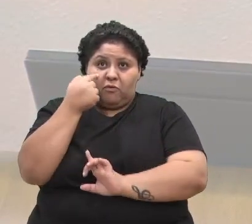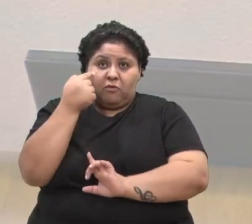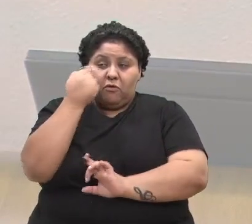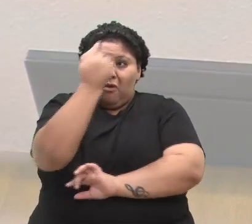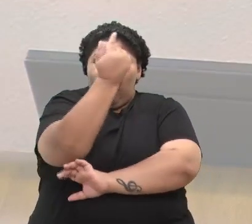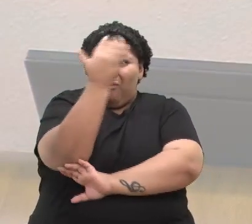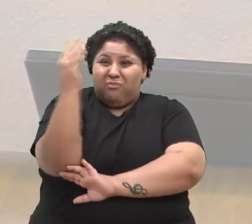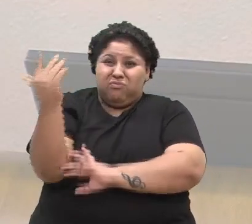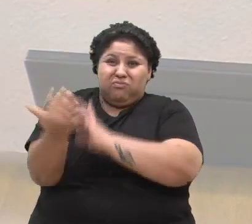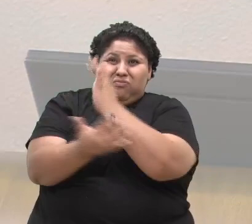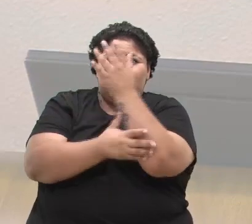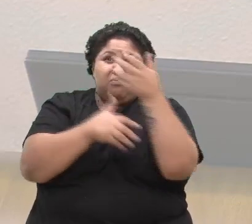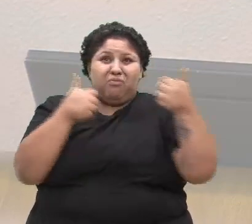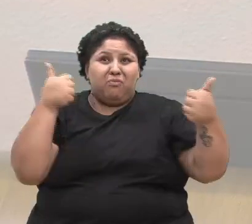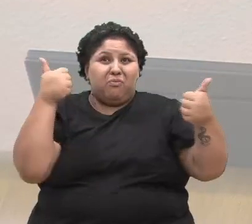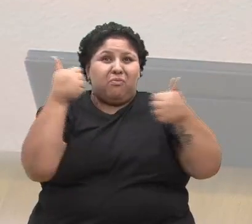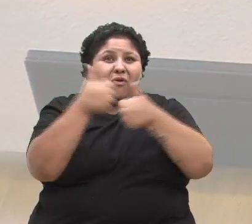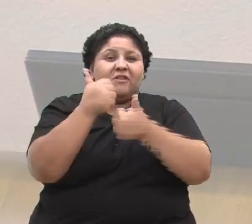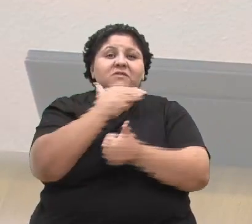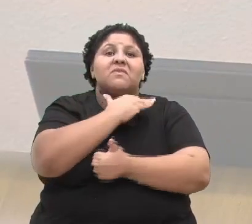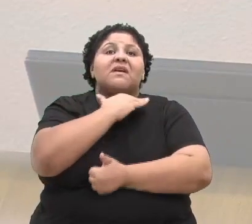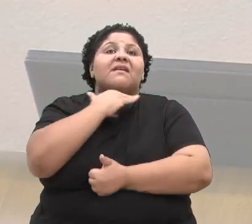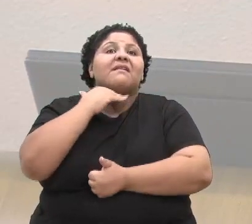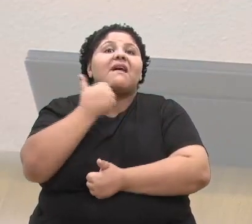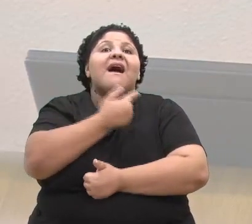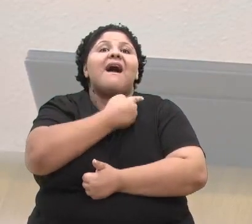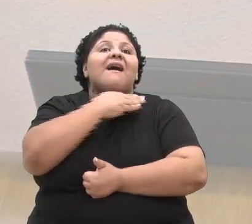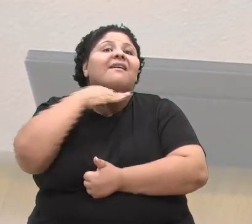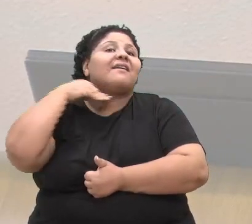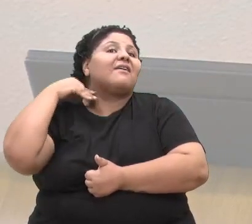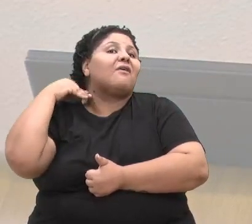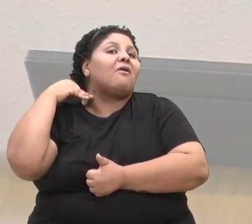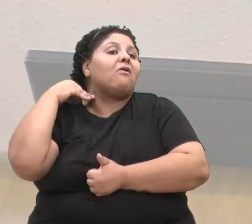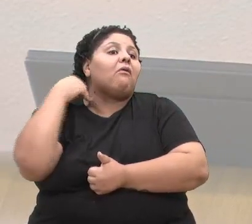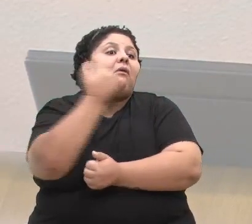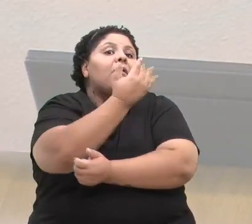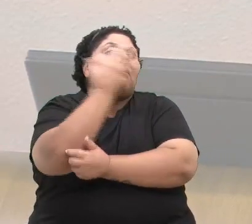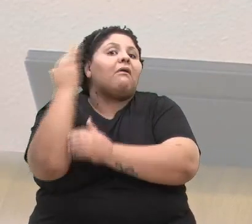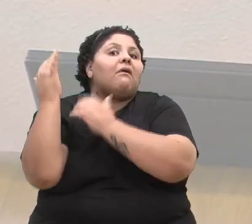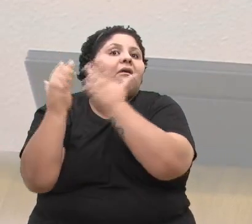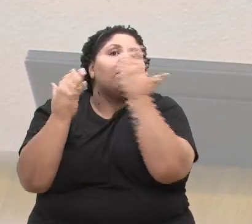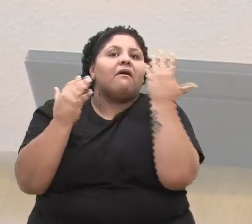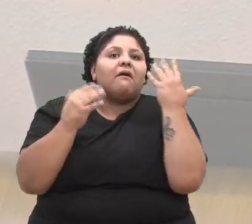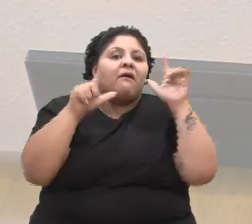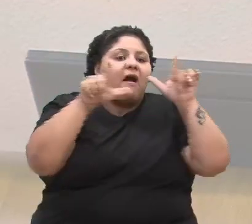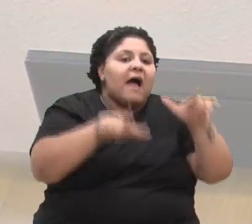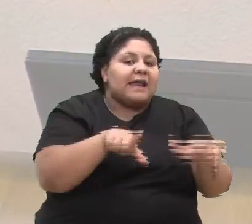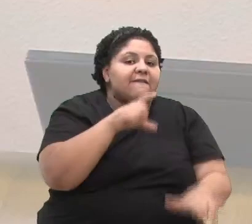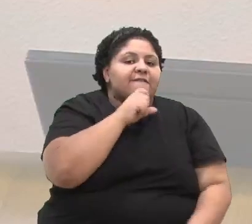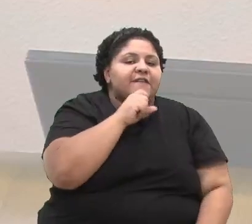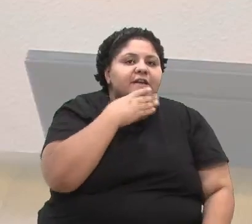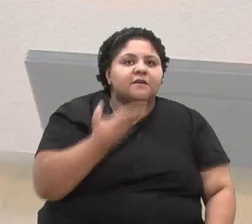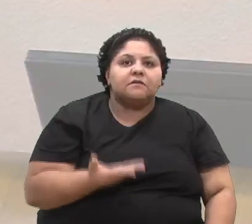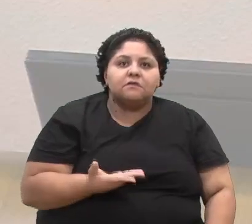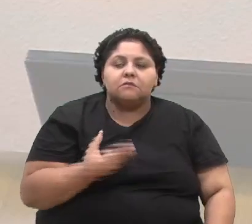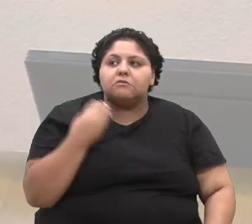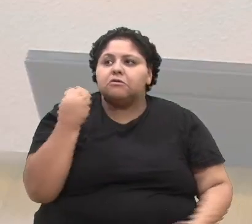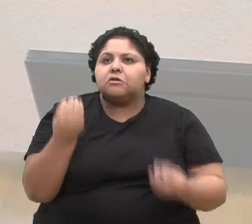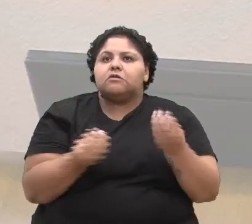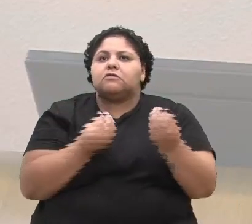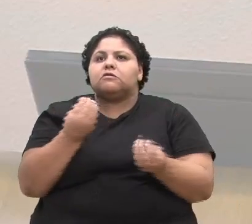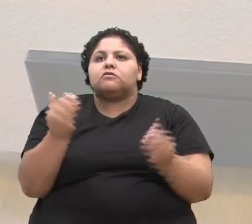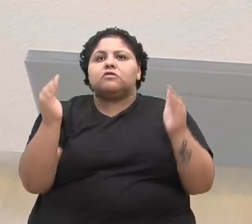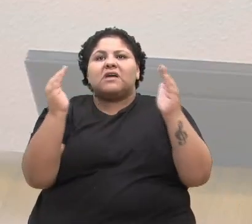passava próximo ao meu pescoço, vereador Cadore. Ali é uma área verde. Se a área é verde, é como se fosse a casa